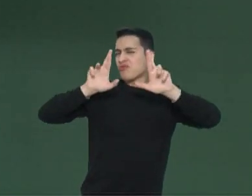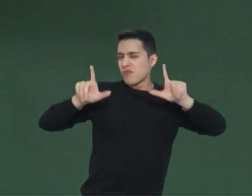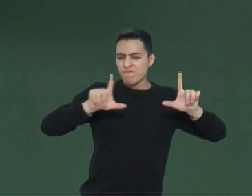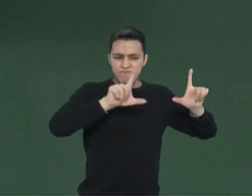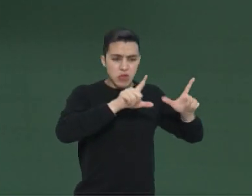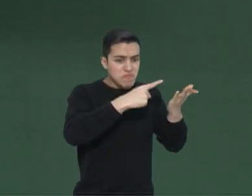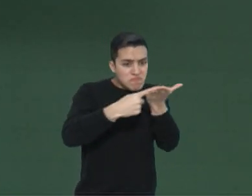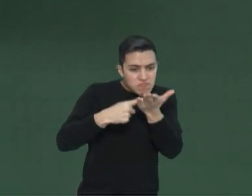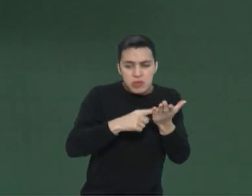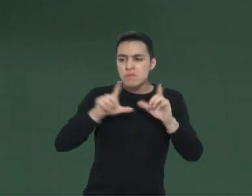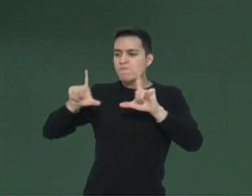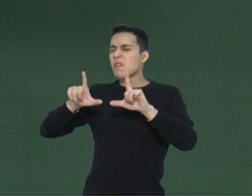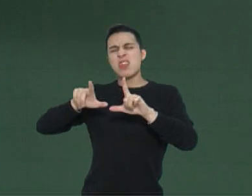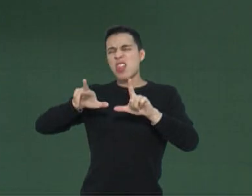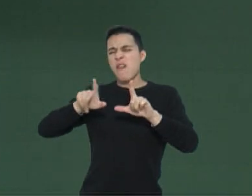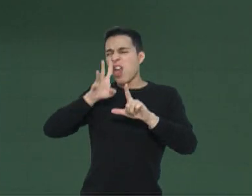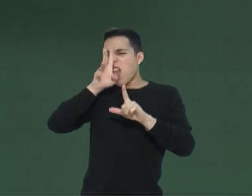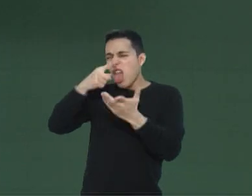não convencional?